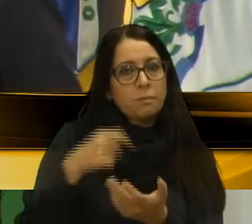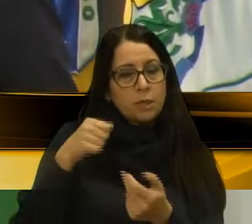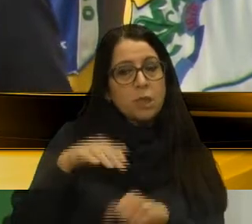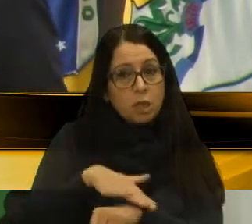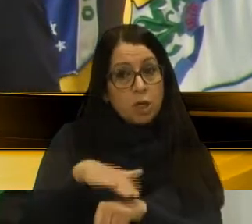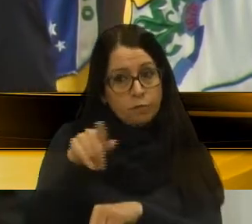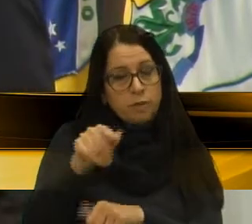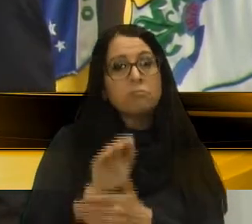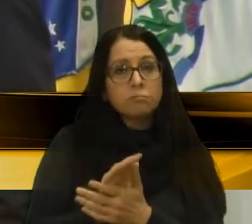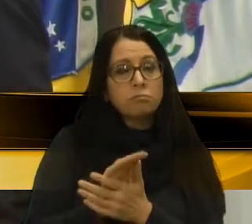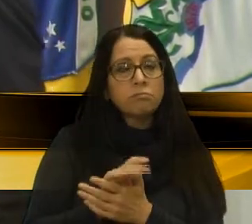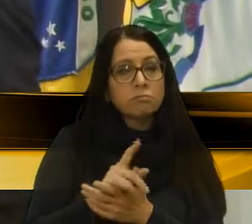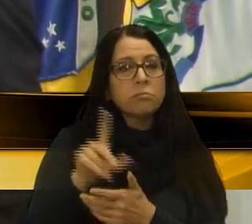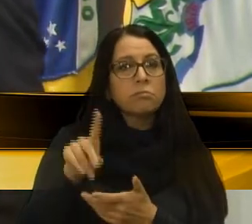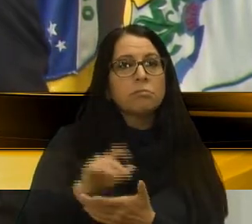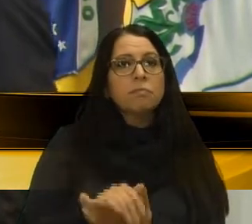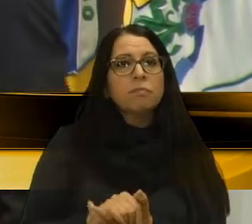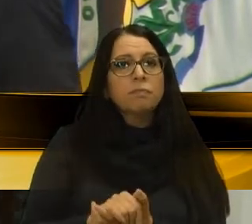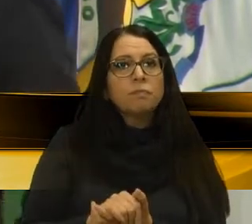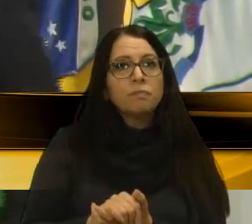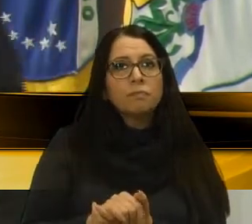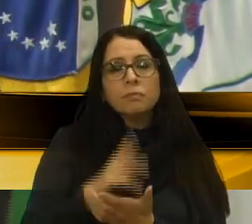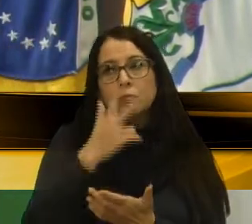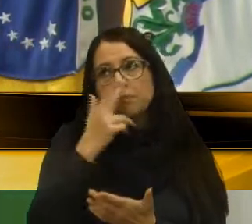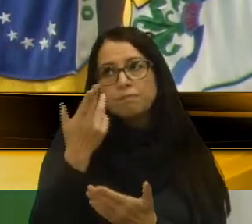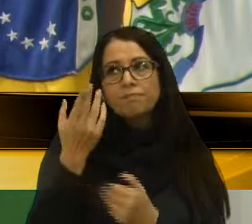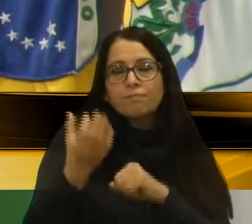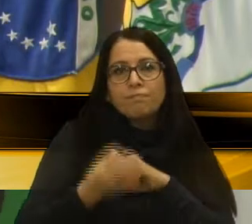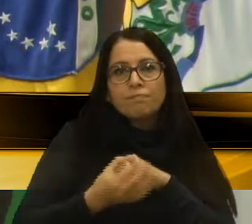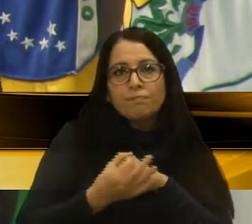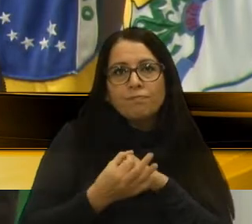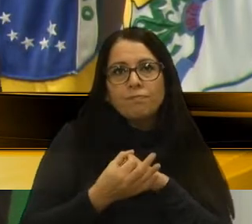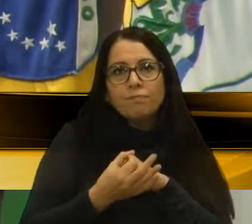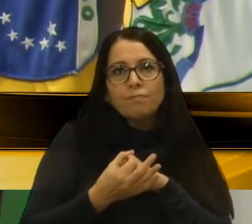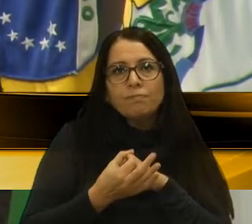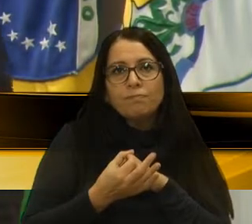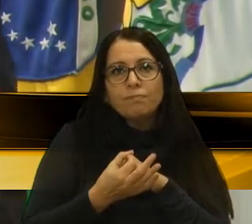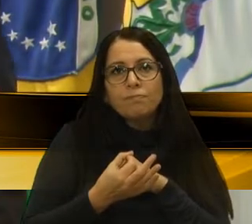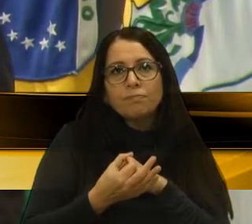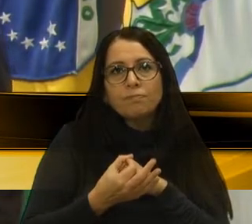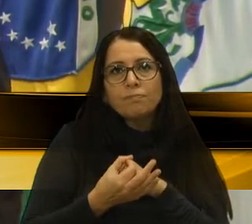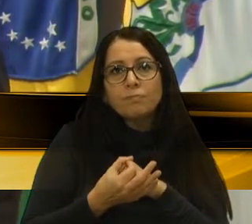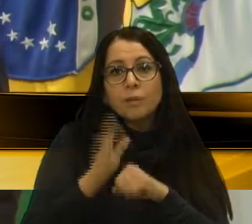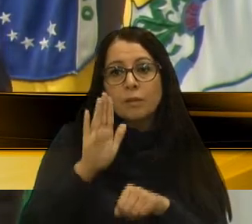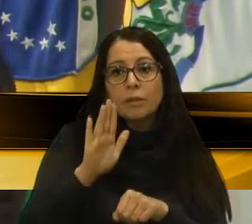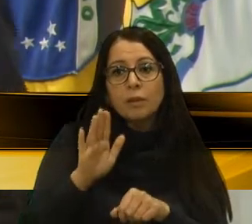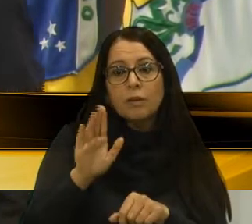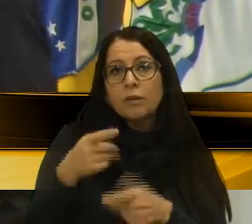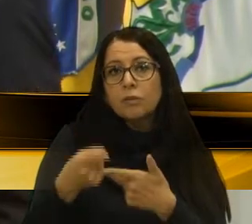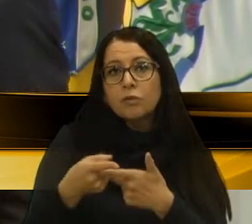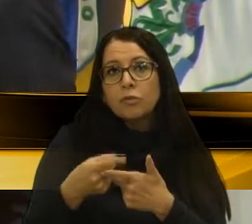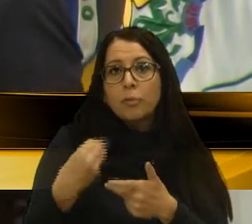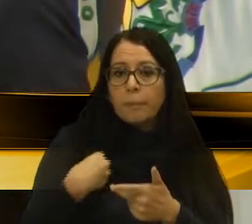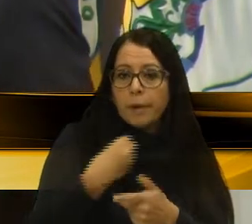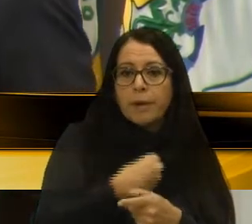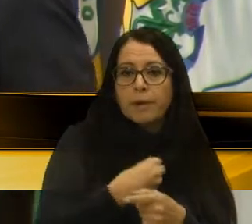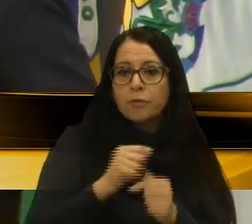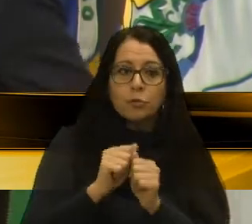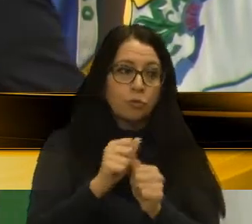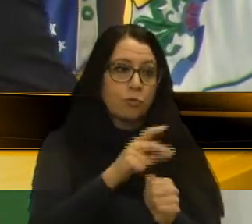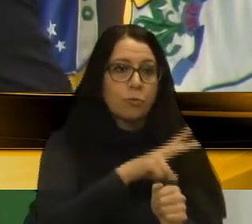conversa, e isso seria mais ou menos como um advogado advogar contra o seu cliente, ou um médico contra o seu